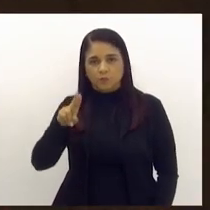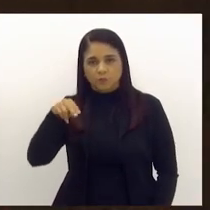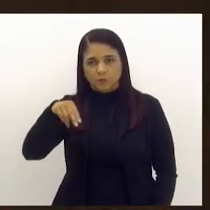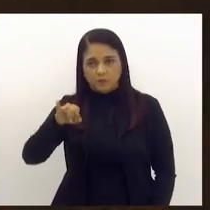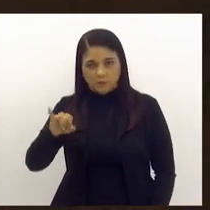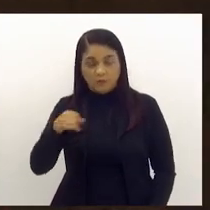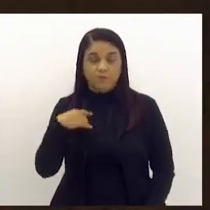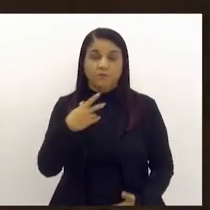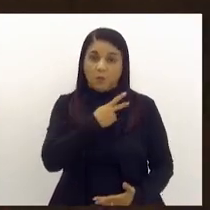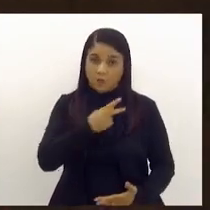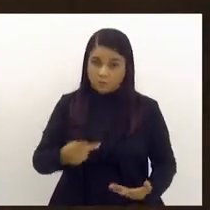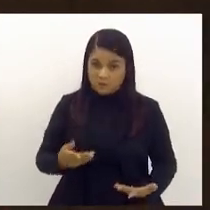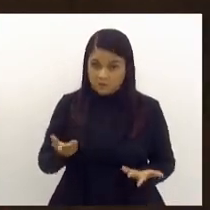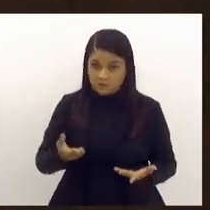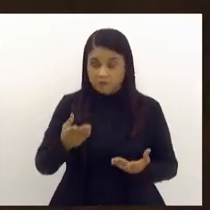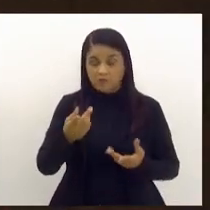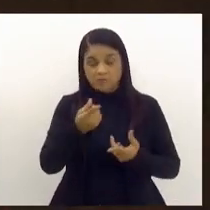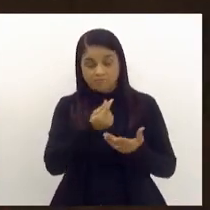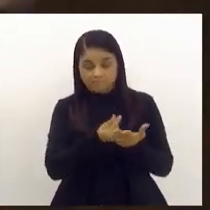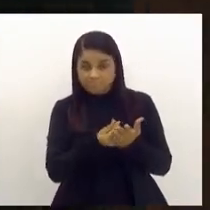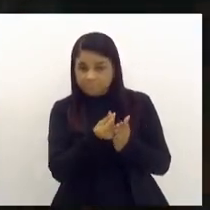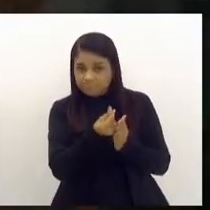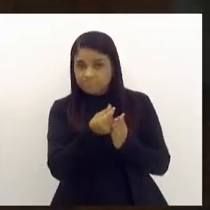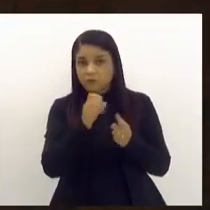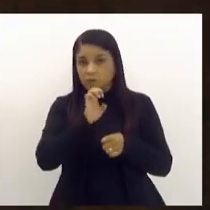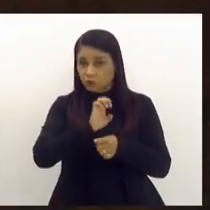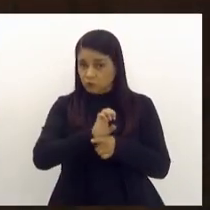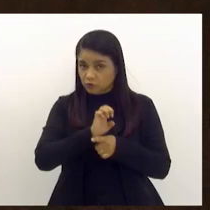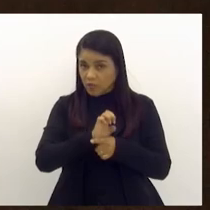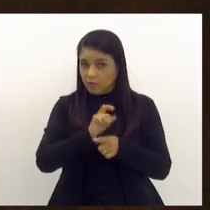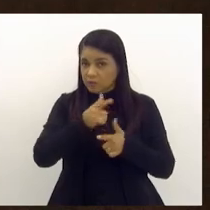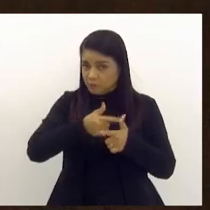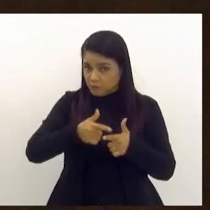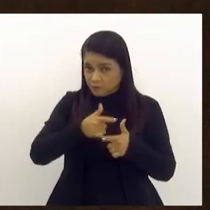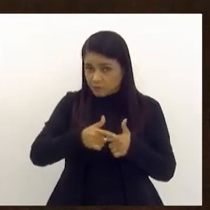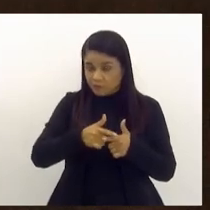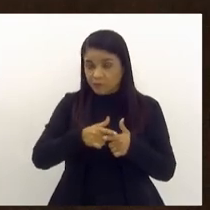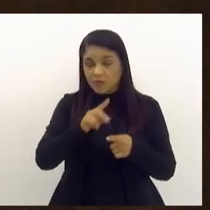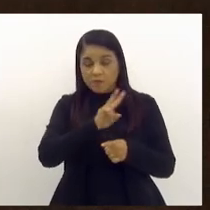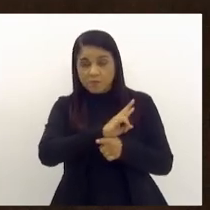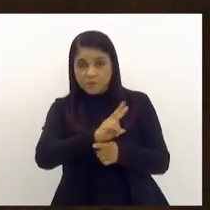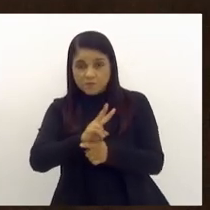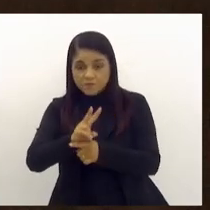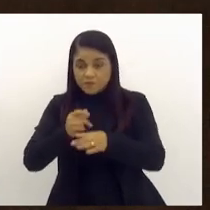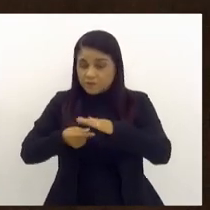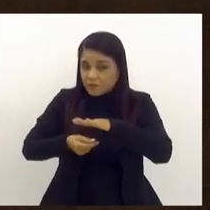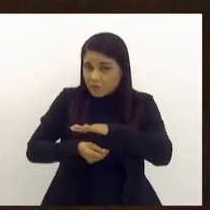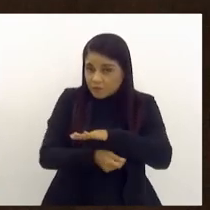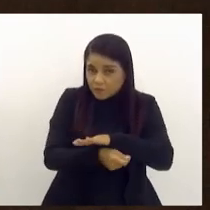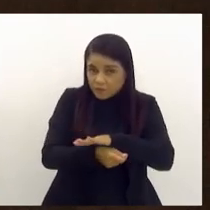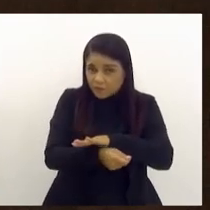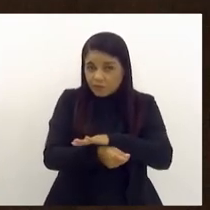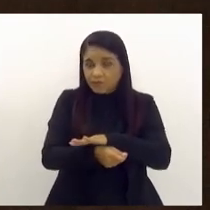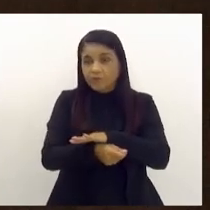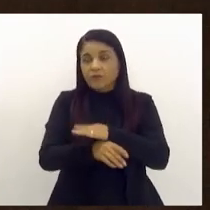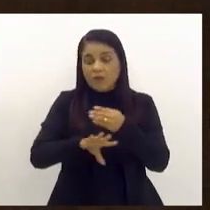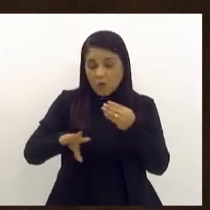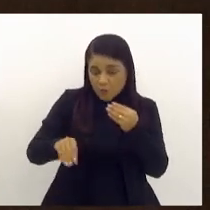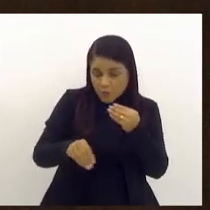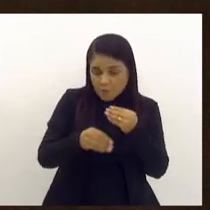Presidente, devido à situação financeira do Estado e à preservação dos fundos que eu